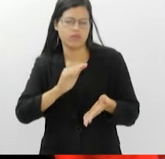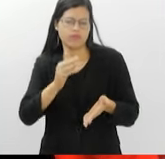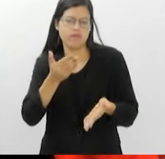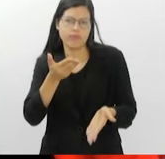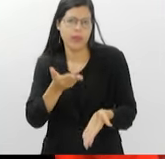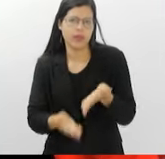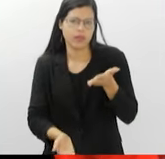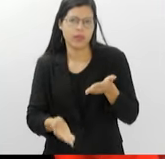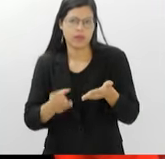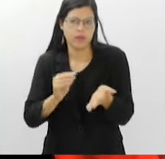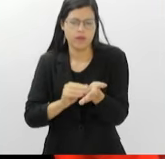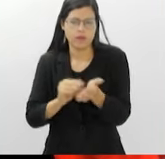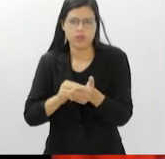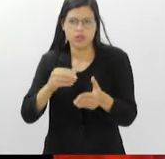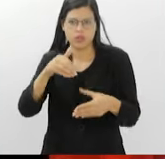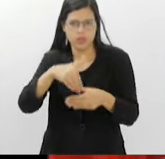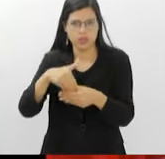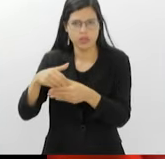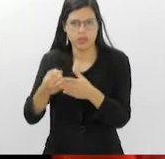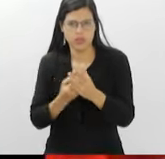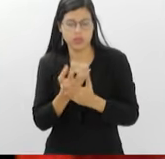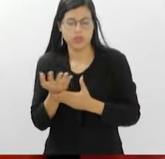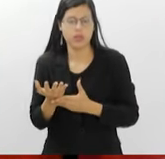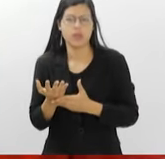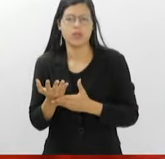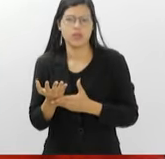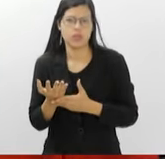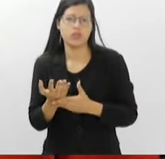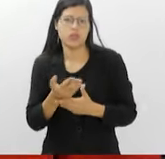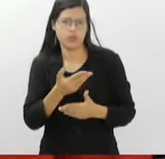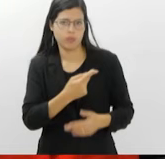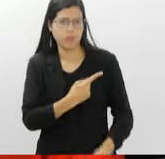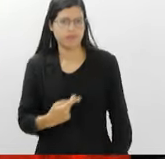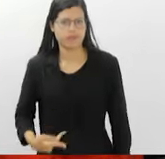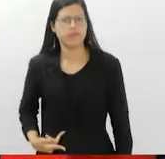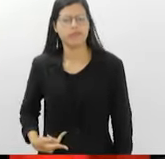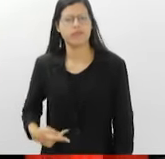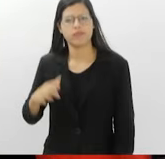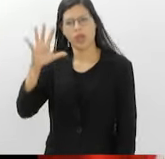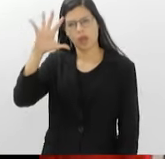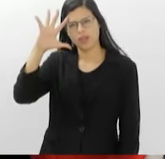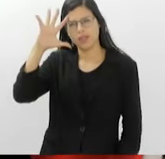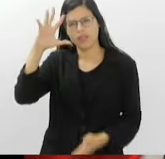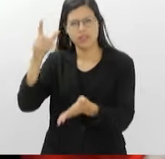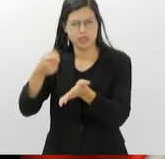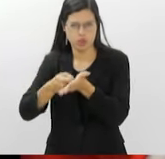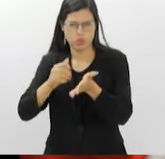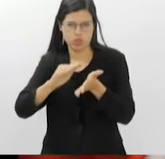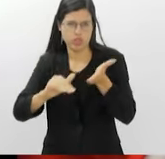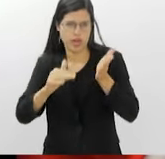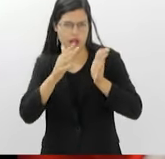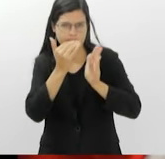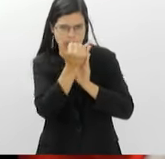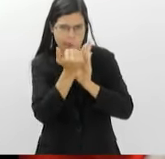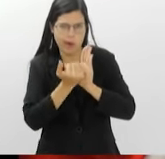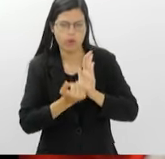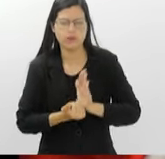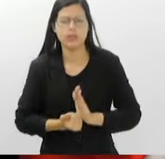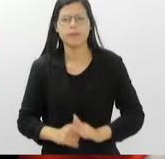tentar construir um consenso. E exatamente disso que eu gostaria de sugerir a Vossa